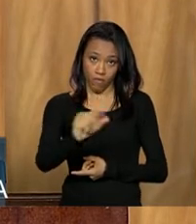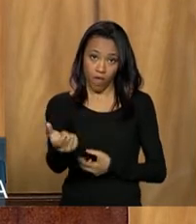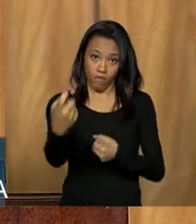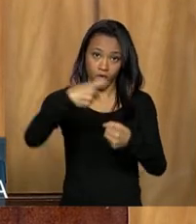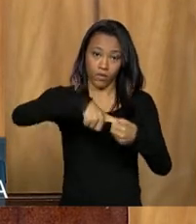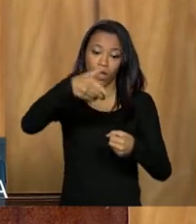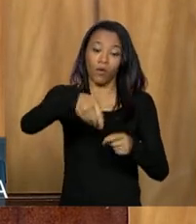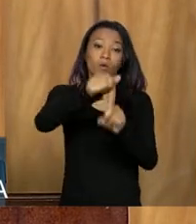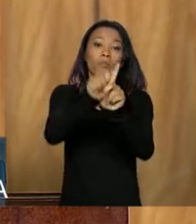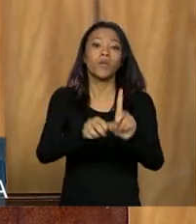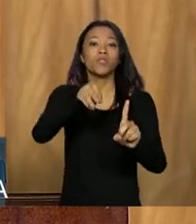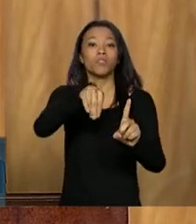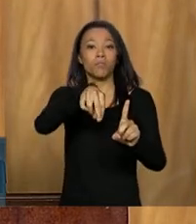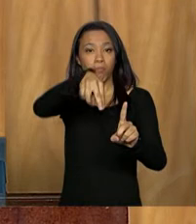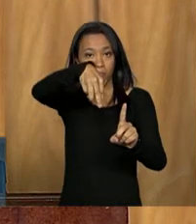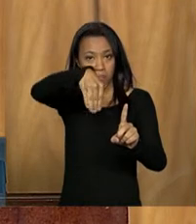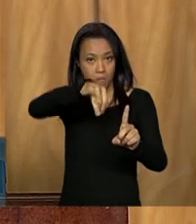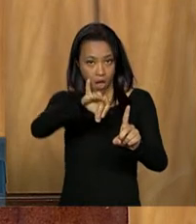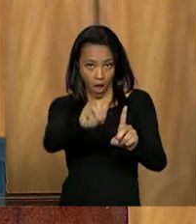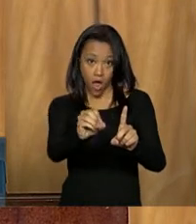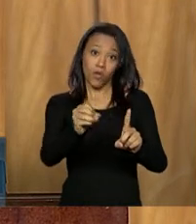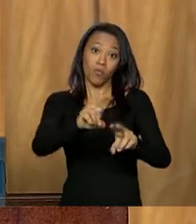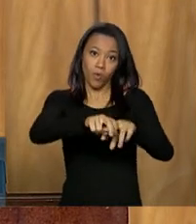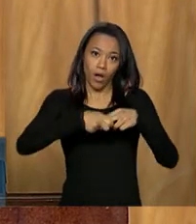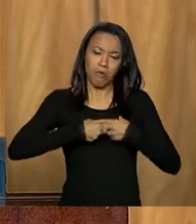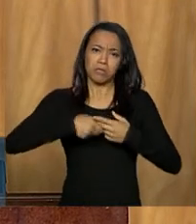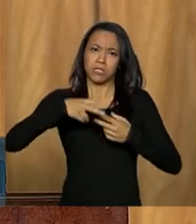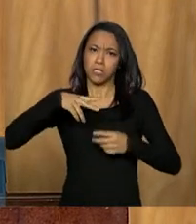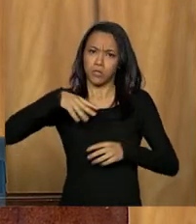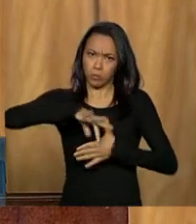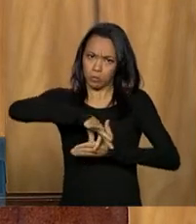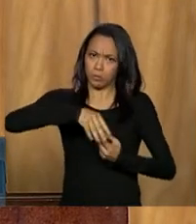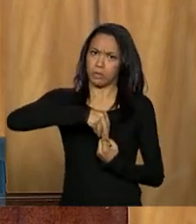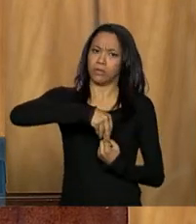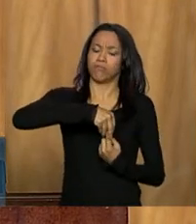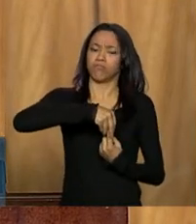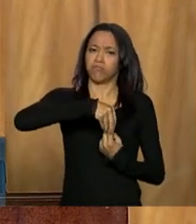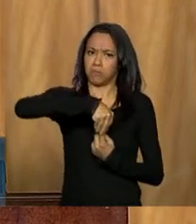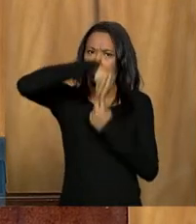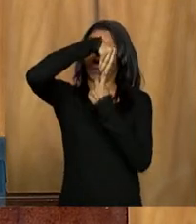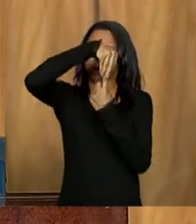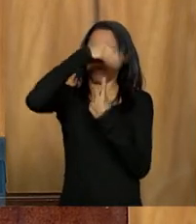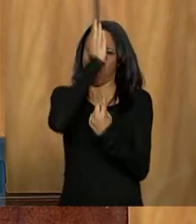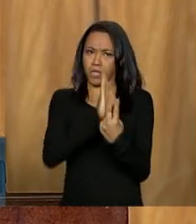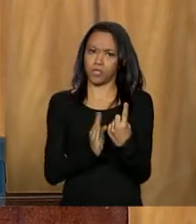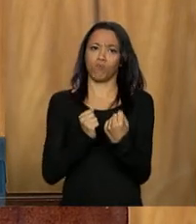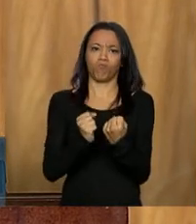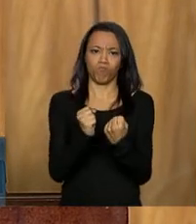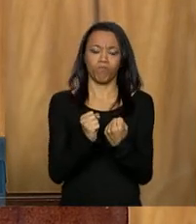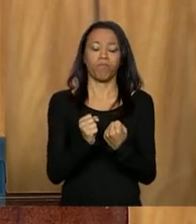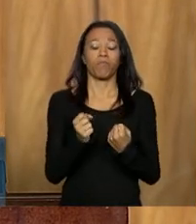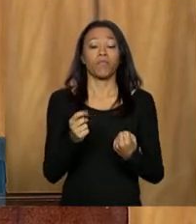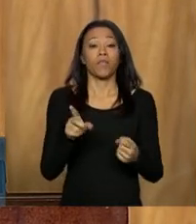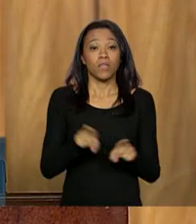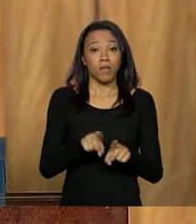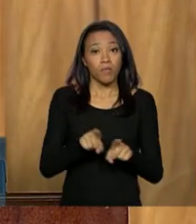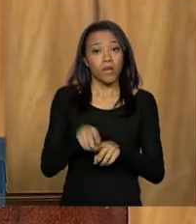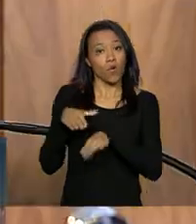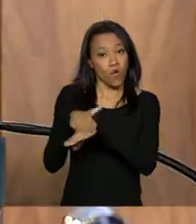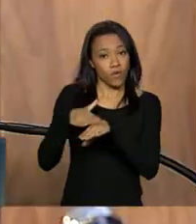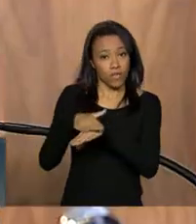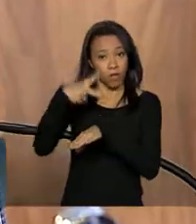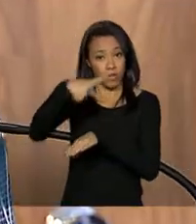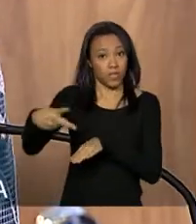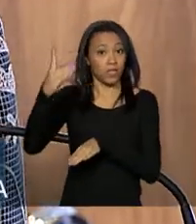no fim deste ano, graças à forte liderança do Brasil, que está na presidência do PLOC. Solicitei à senhora presidenta Dilma